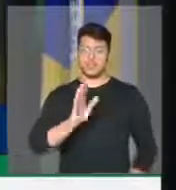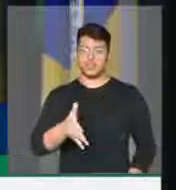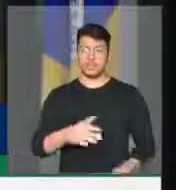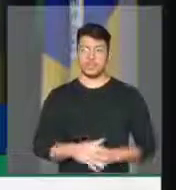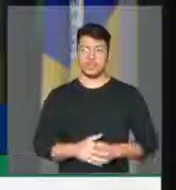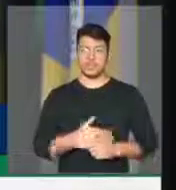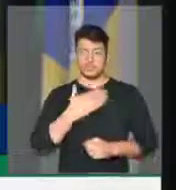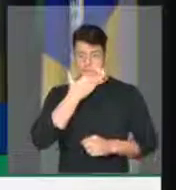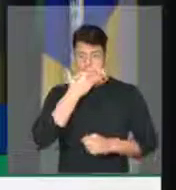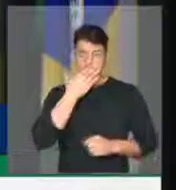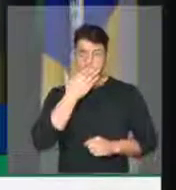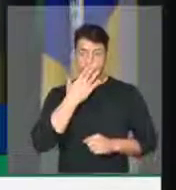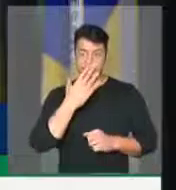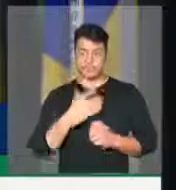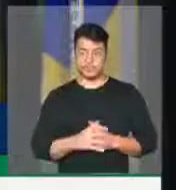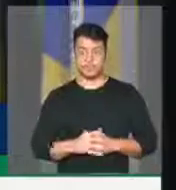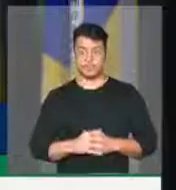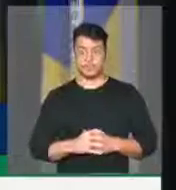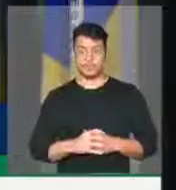Direito do Trabalho.